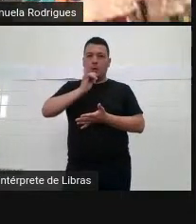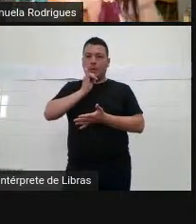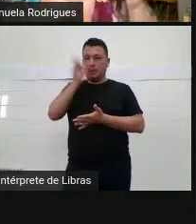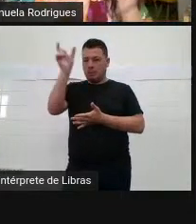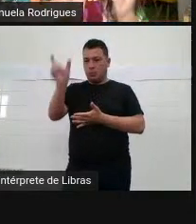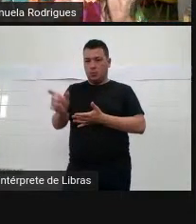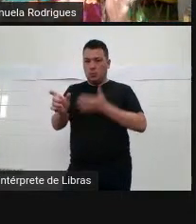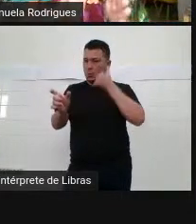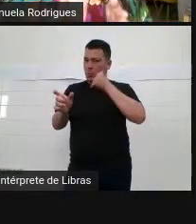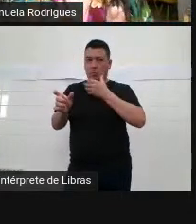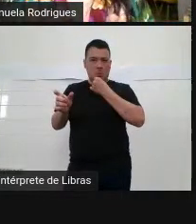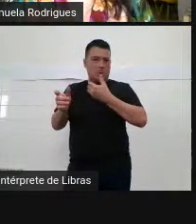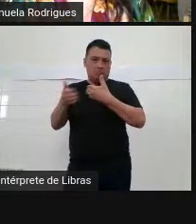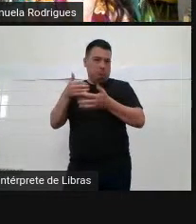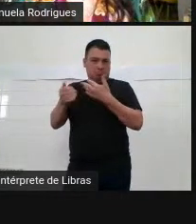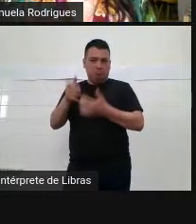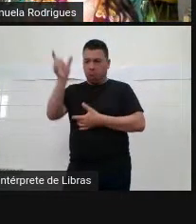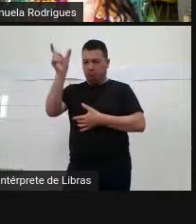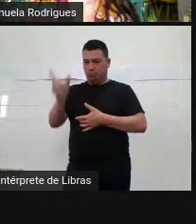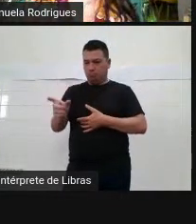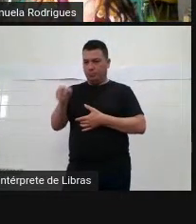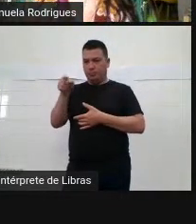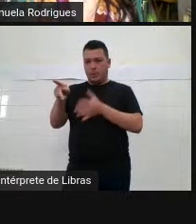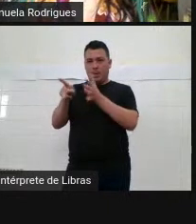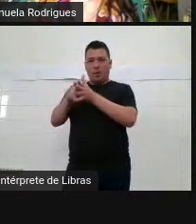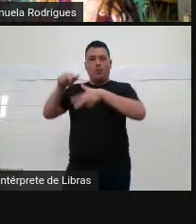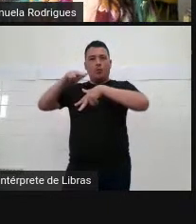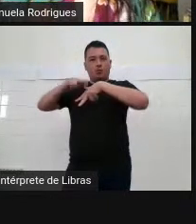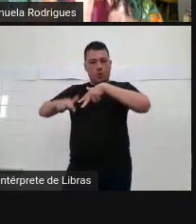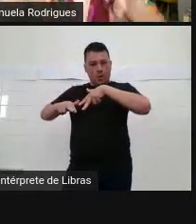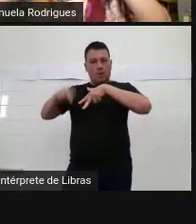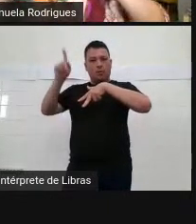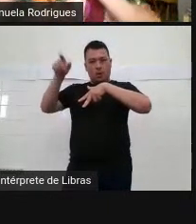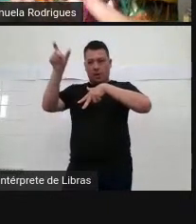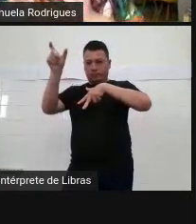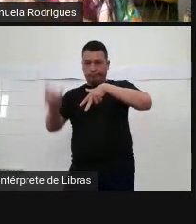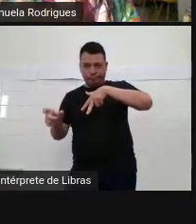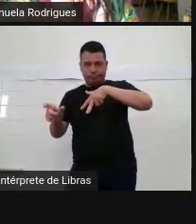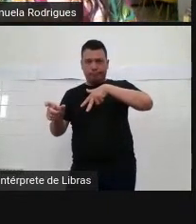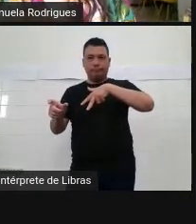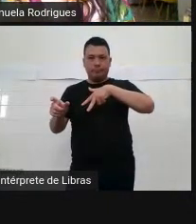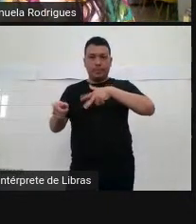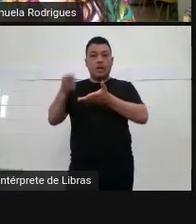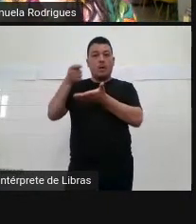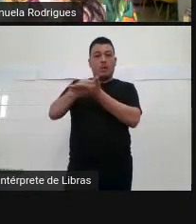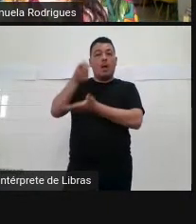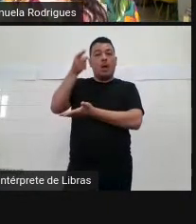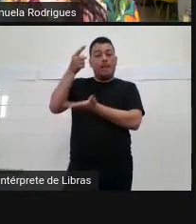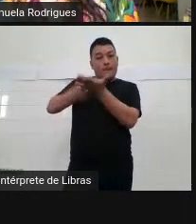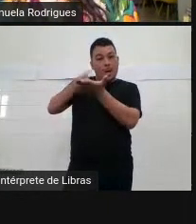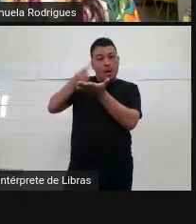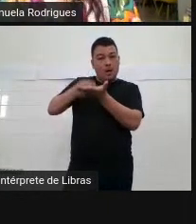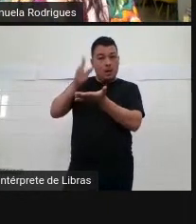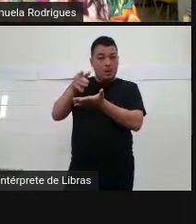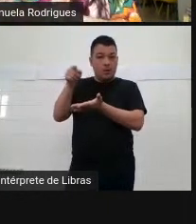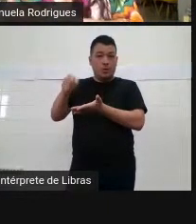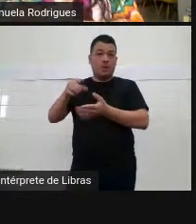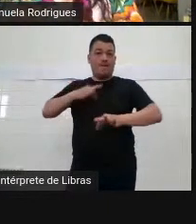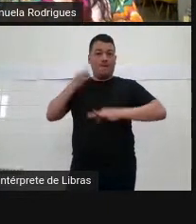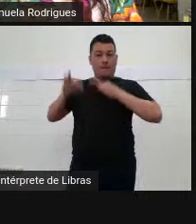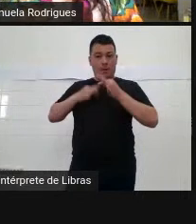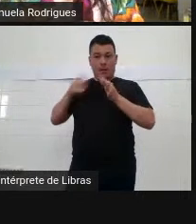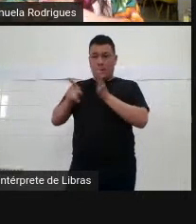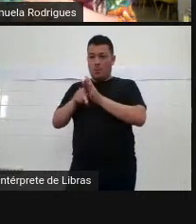sexo pressupõe um determinado gênero que determina o desejo